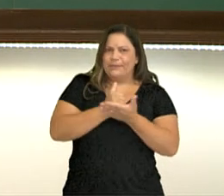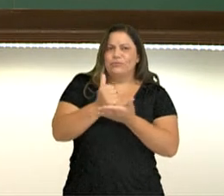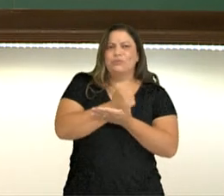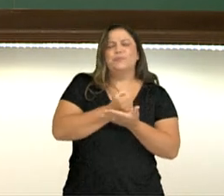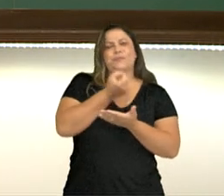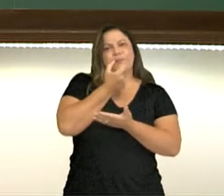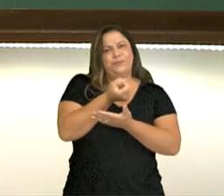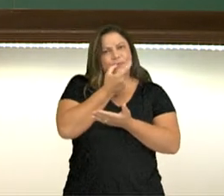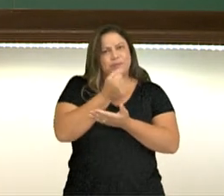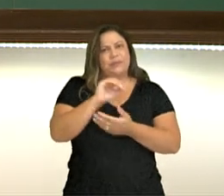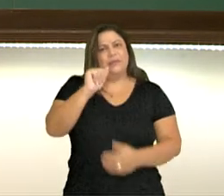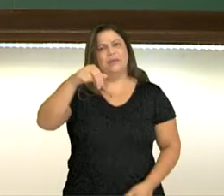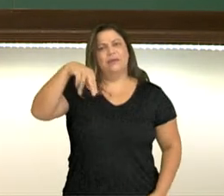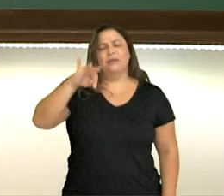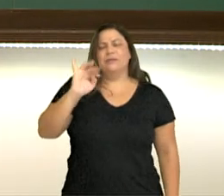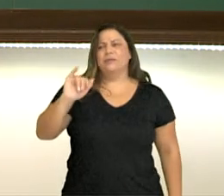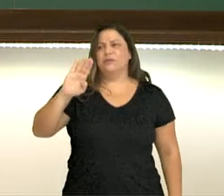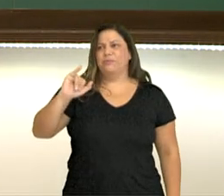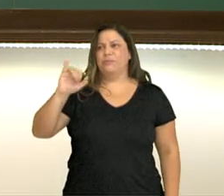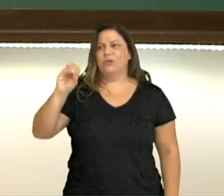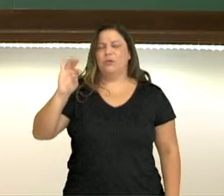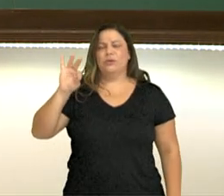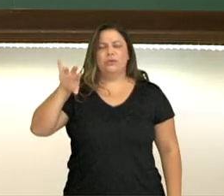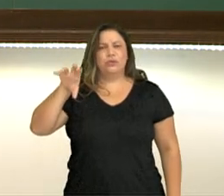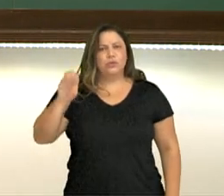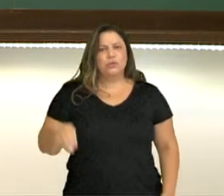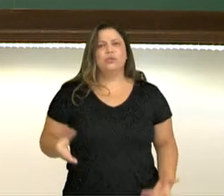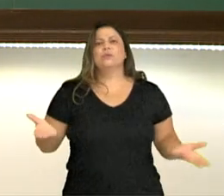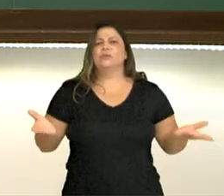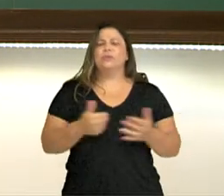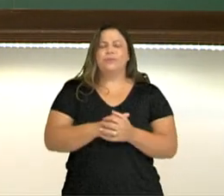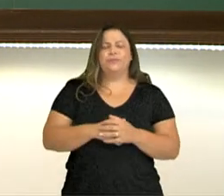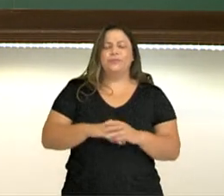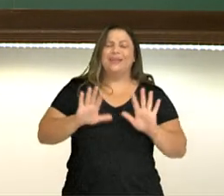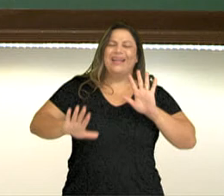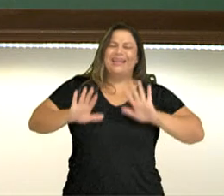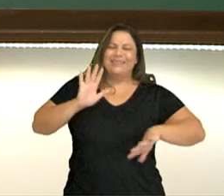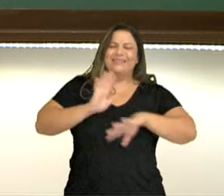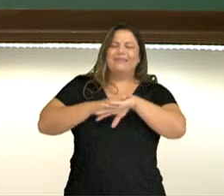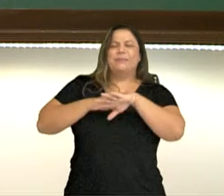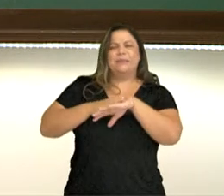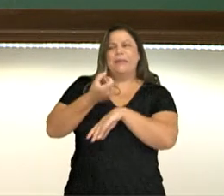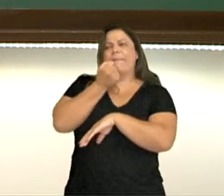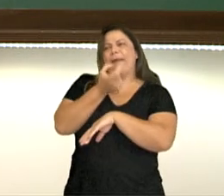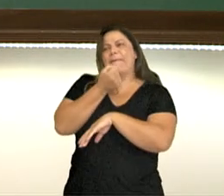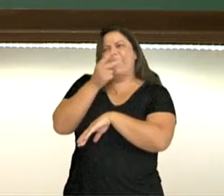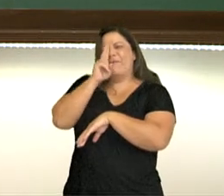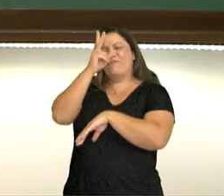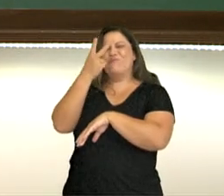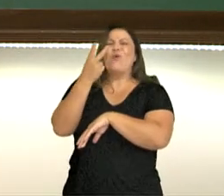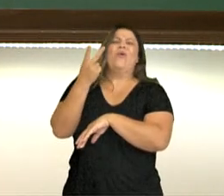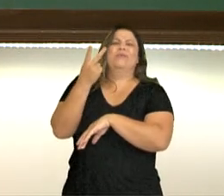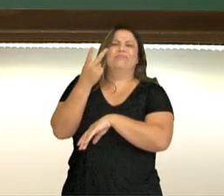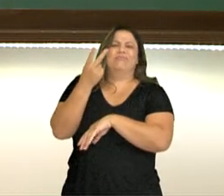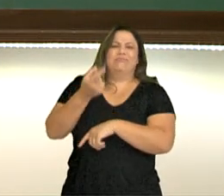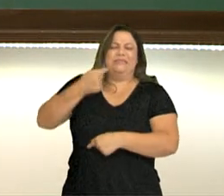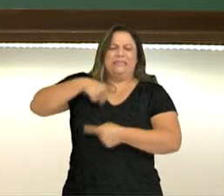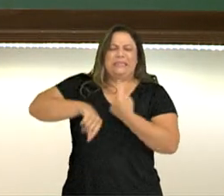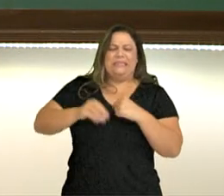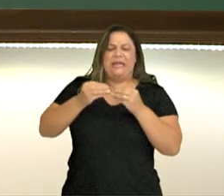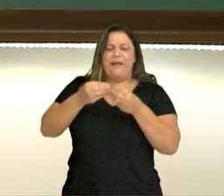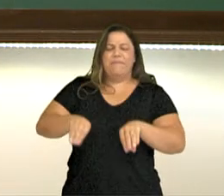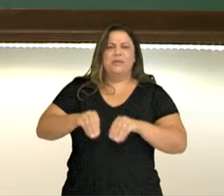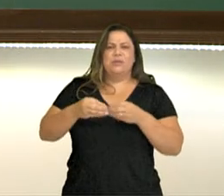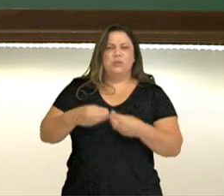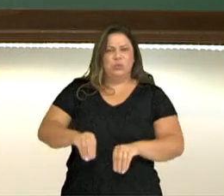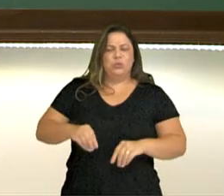pessoa passa por uma infecção, depois não é tratado, precisa tomar um antibiótico mais forte e às vezes traz alguns efeitos colaterais, não tem como,